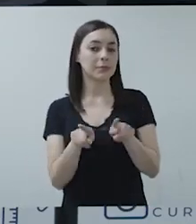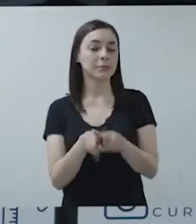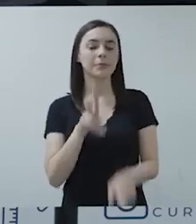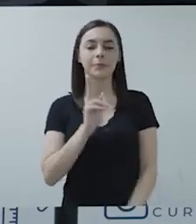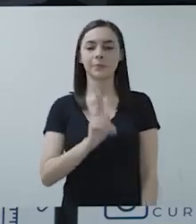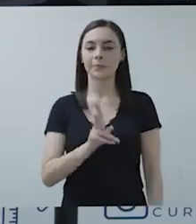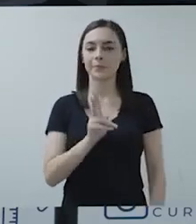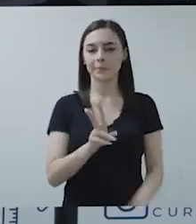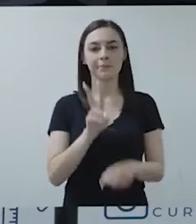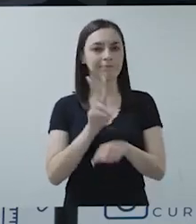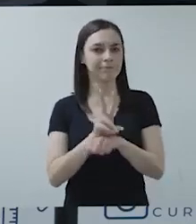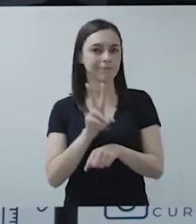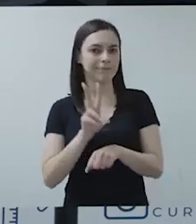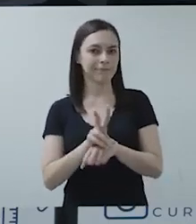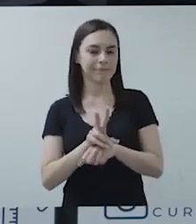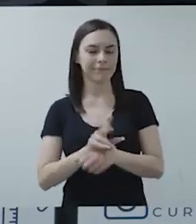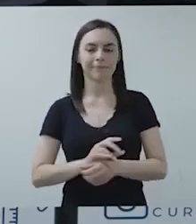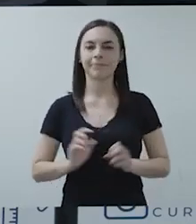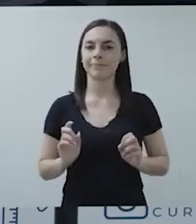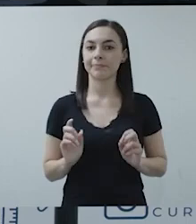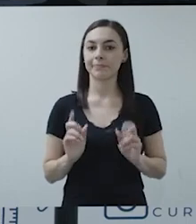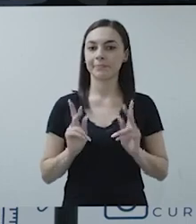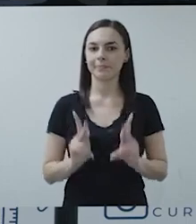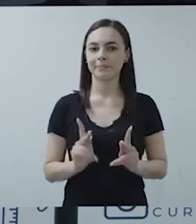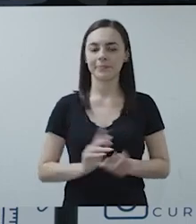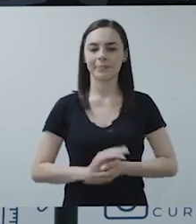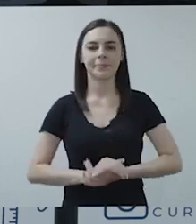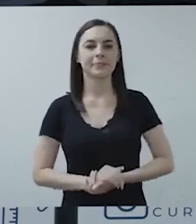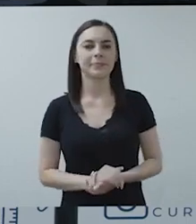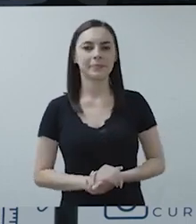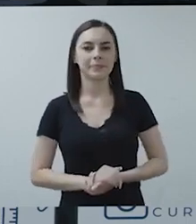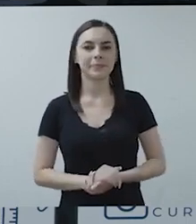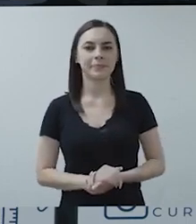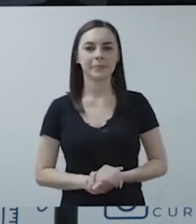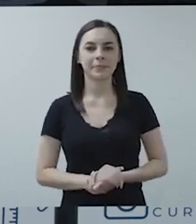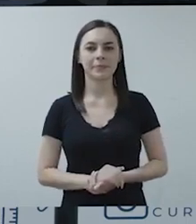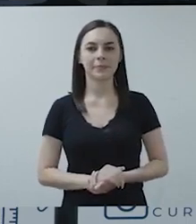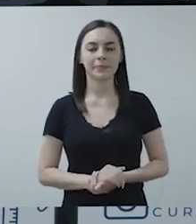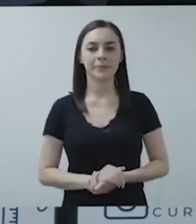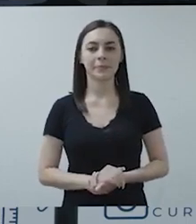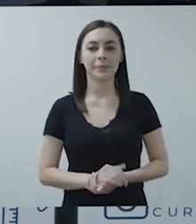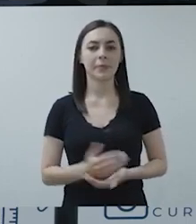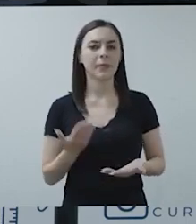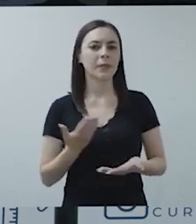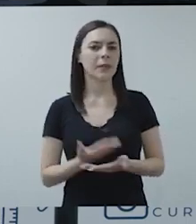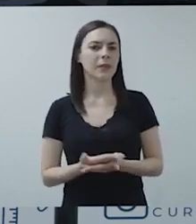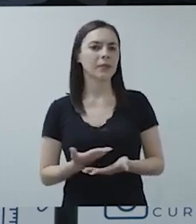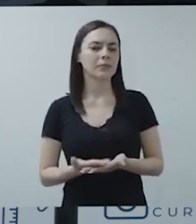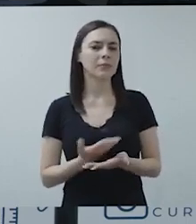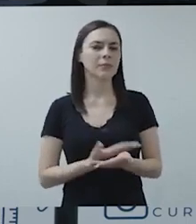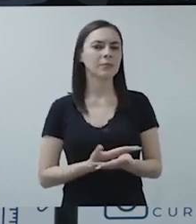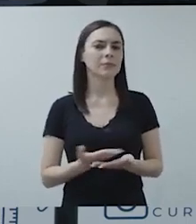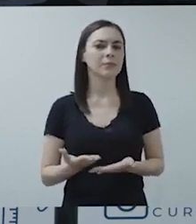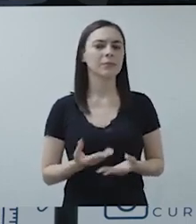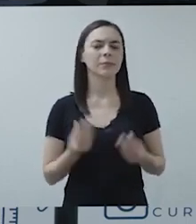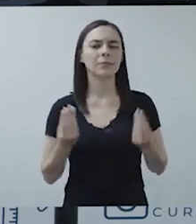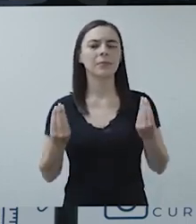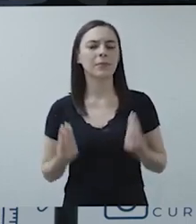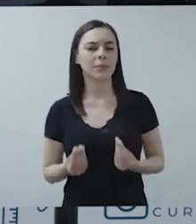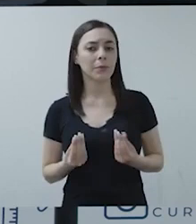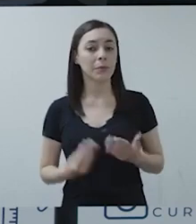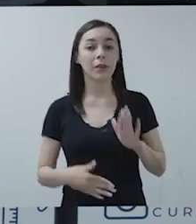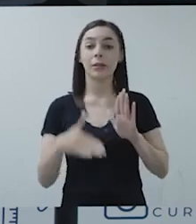continuem se cuidando. Muito bem. Qual que é mesmo a nossa primeira parte da aula? A nossa